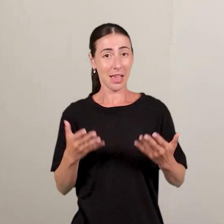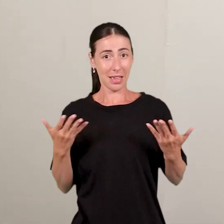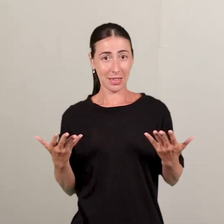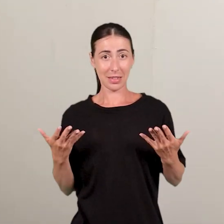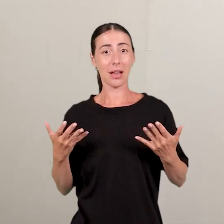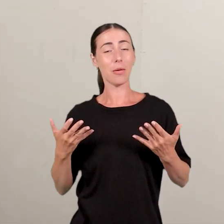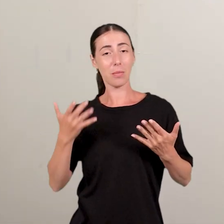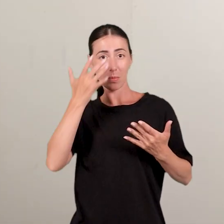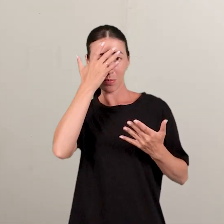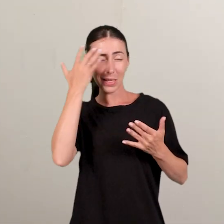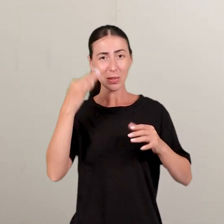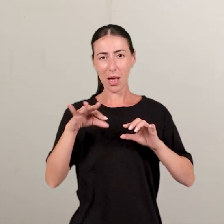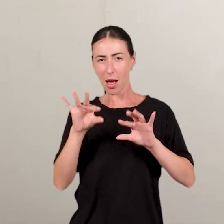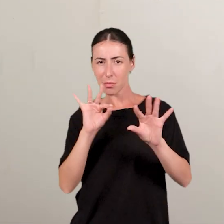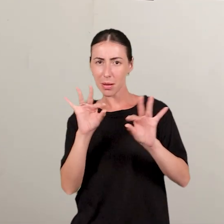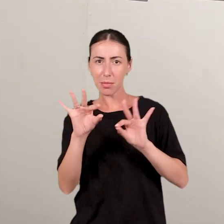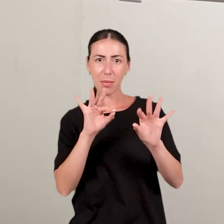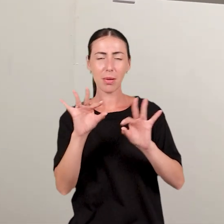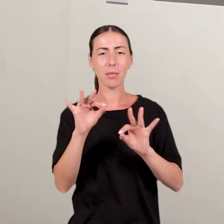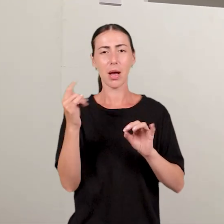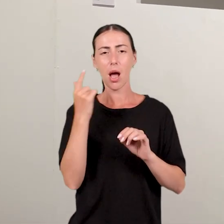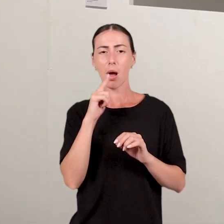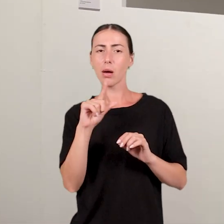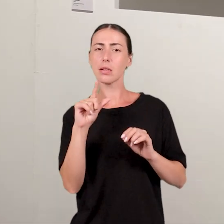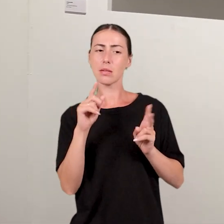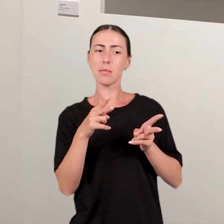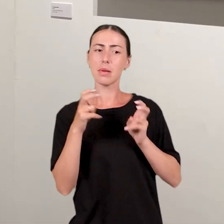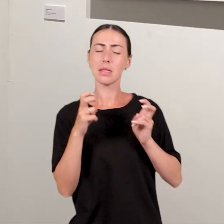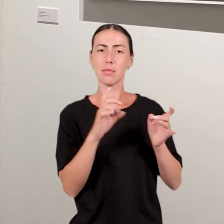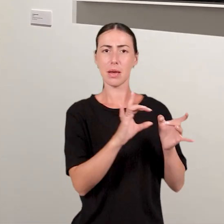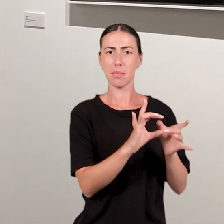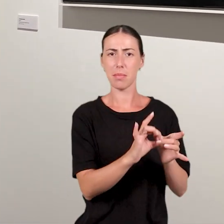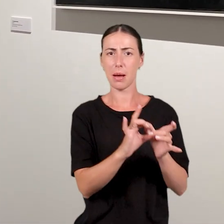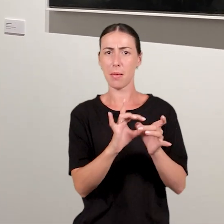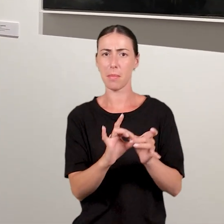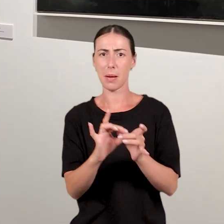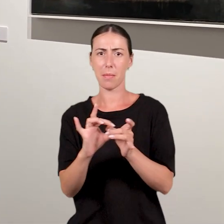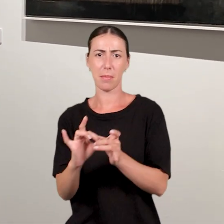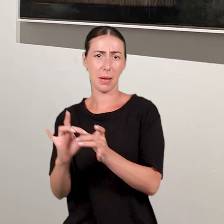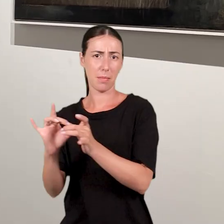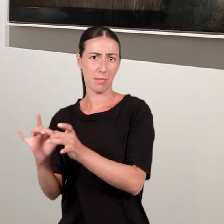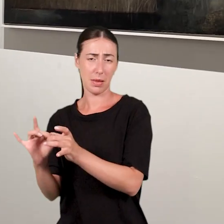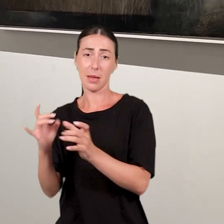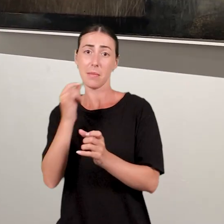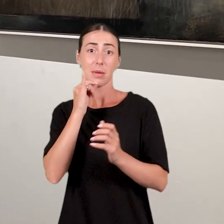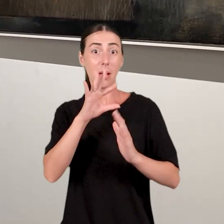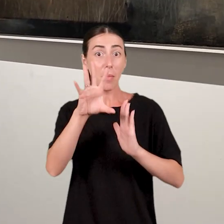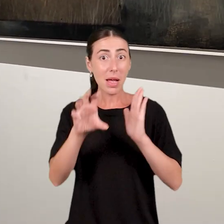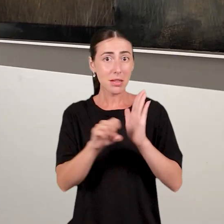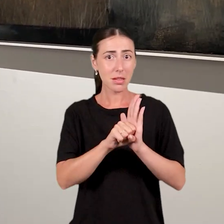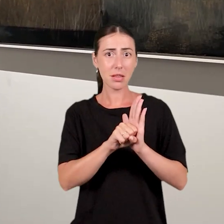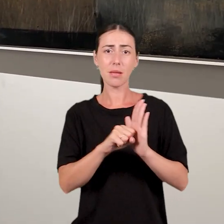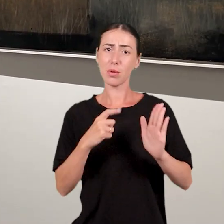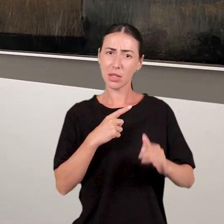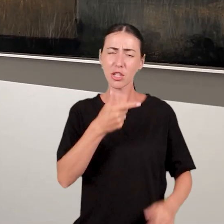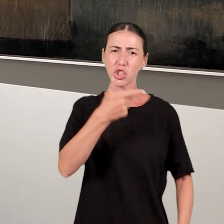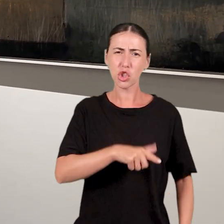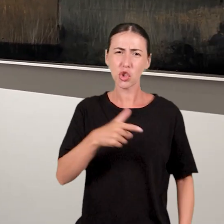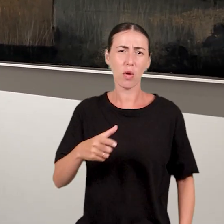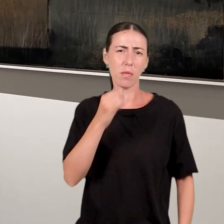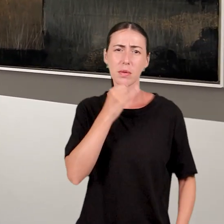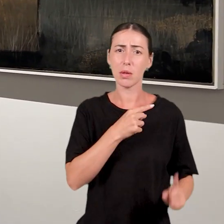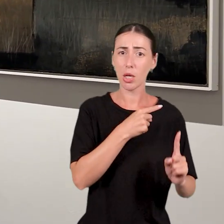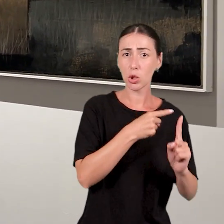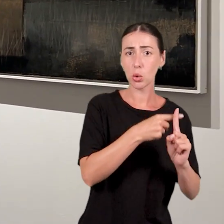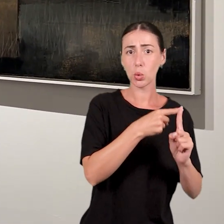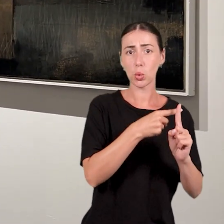de partida escolhido pela curadoria para conduzir a narrativa. A repetição insistente de símbolos, a cruz, os corpos nus,